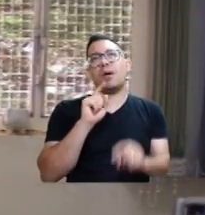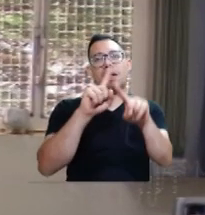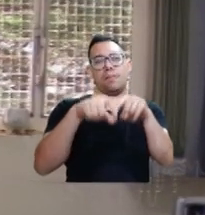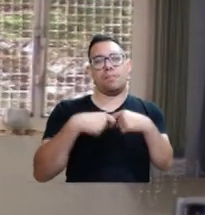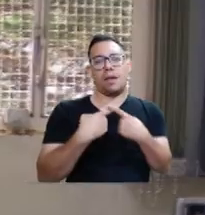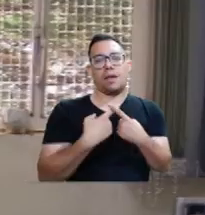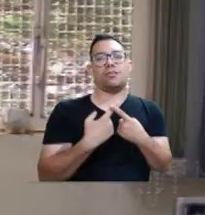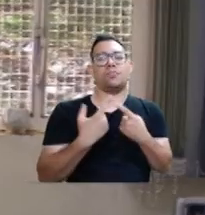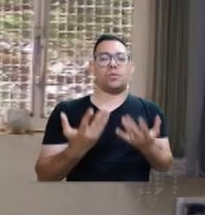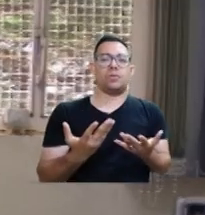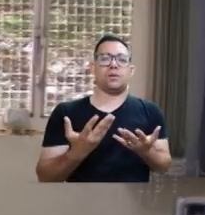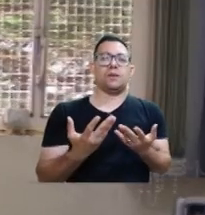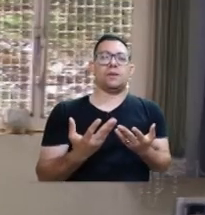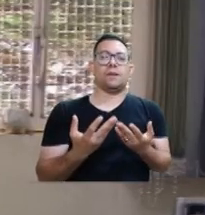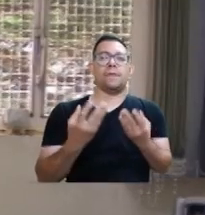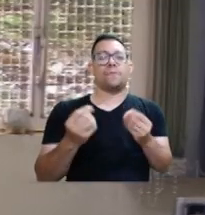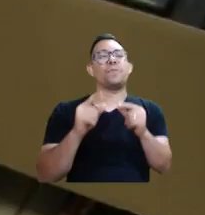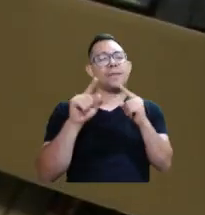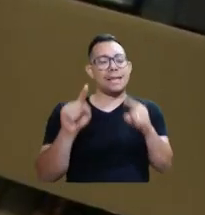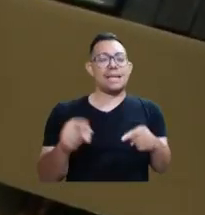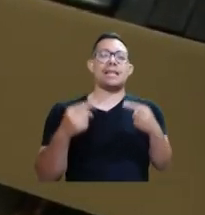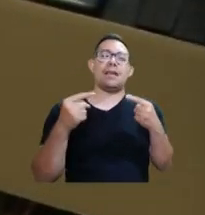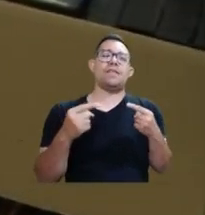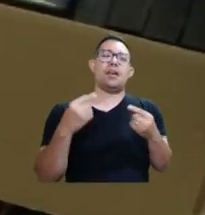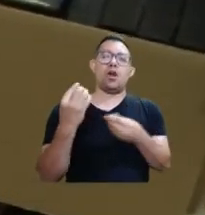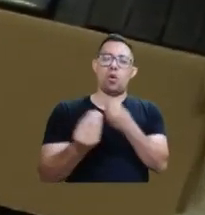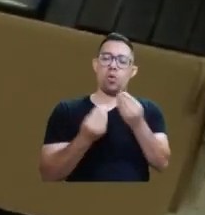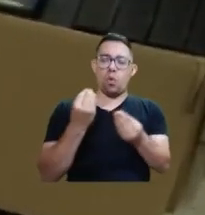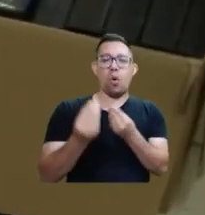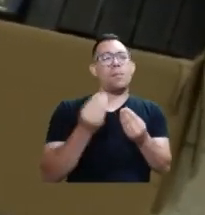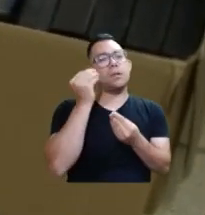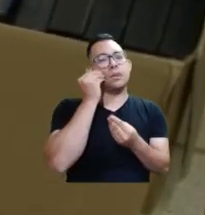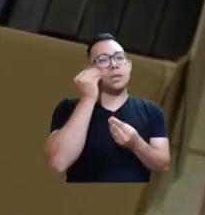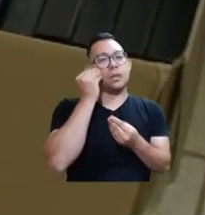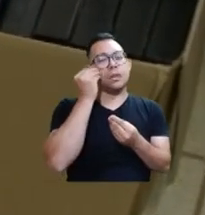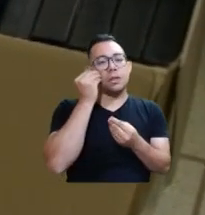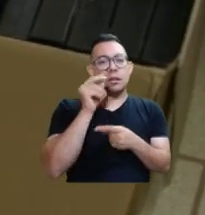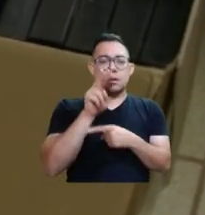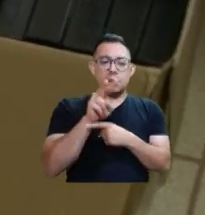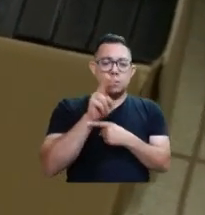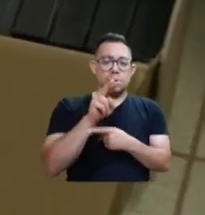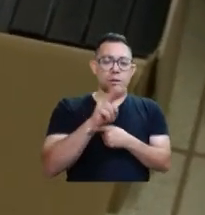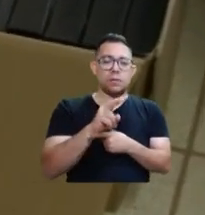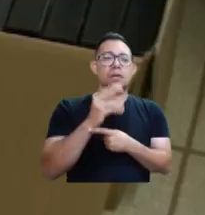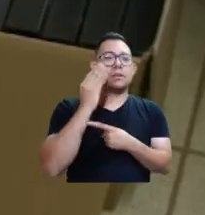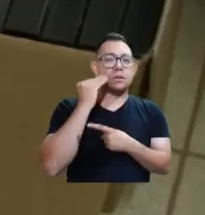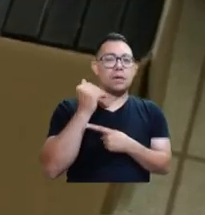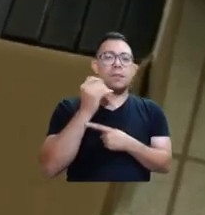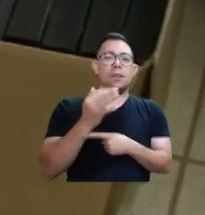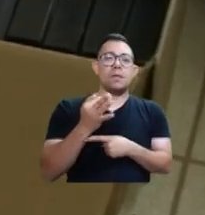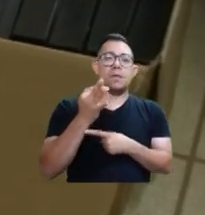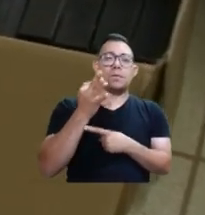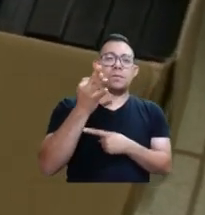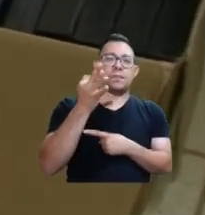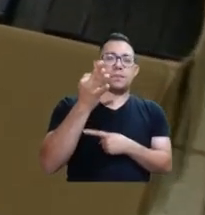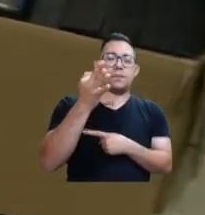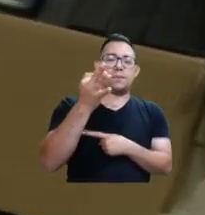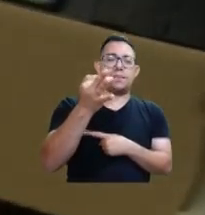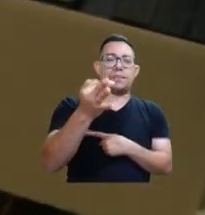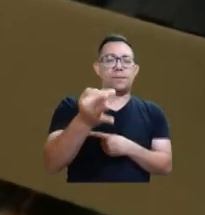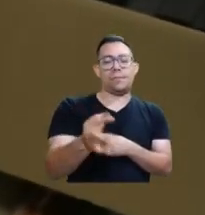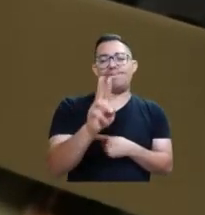gente tem alguma esperança. Mas imagino que o volume de empréstimos seja muito pequeno. Então, assim, o desafio é como manter esse